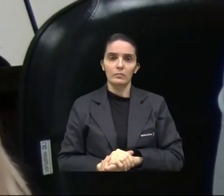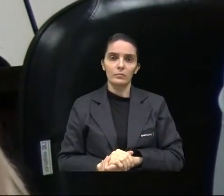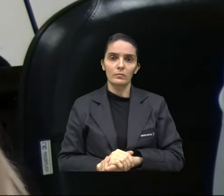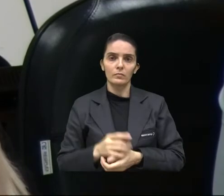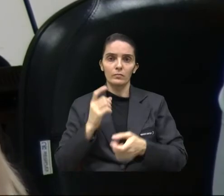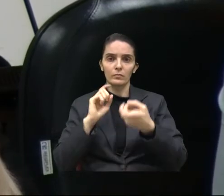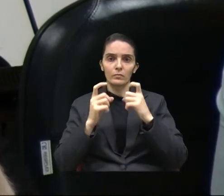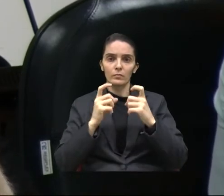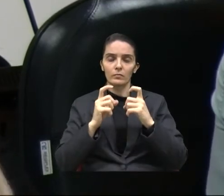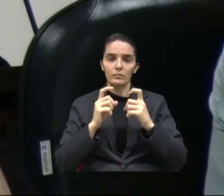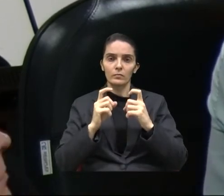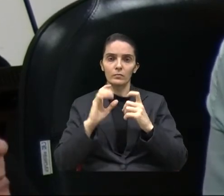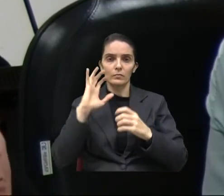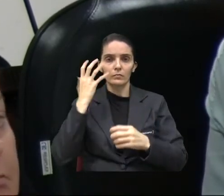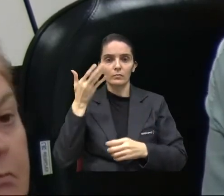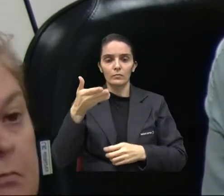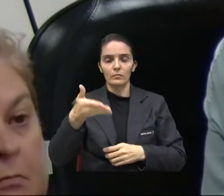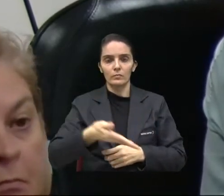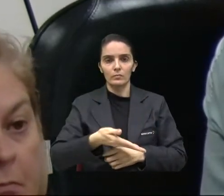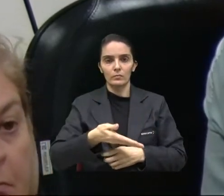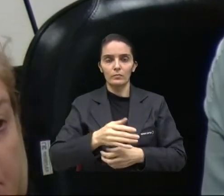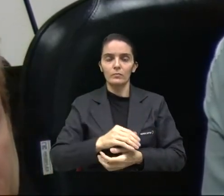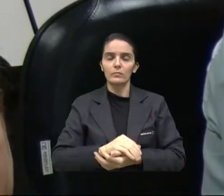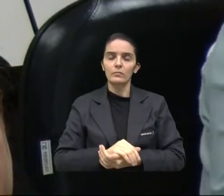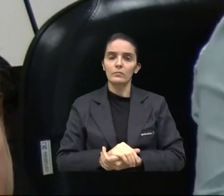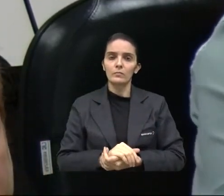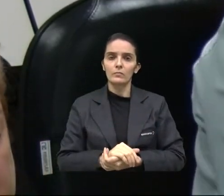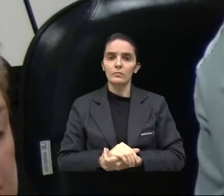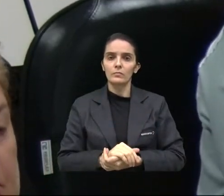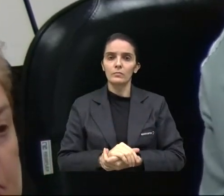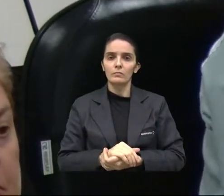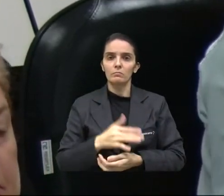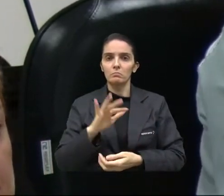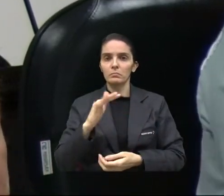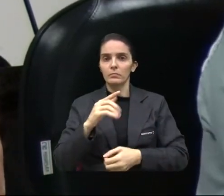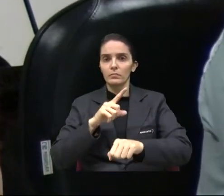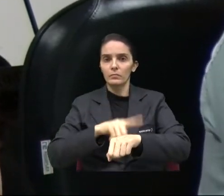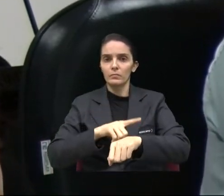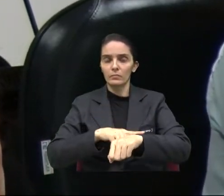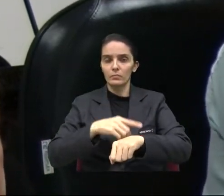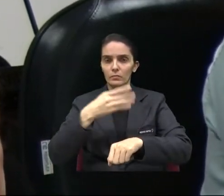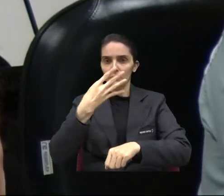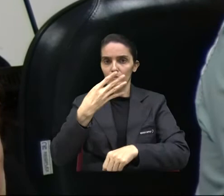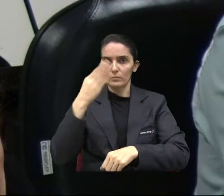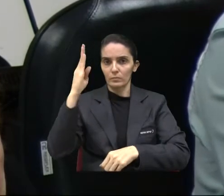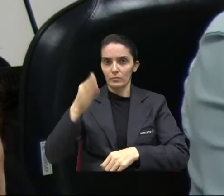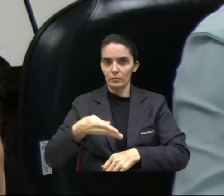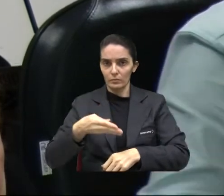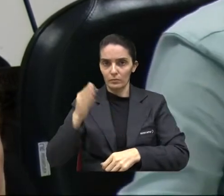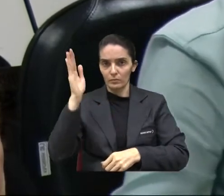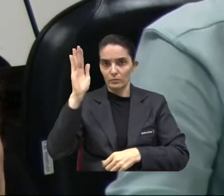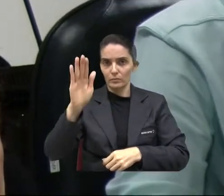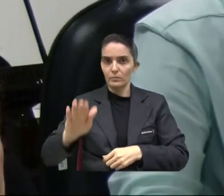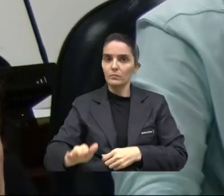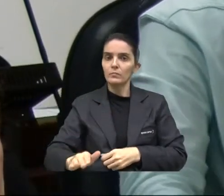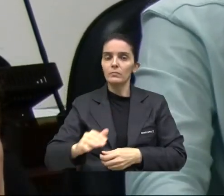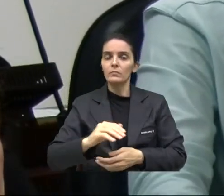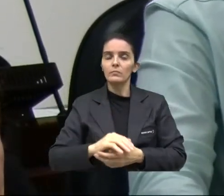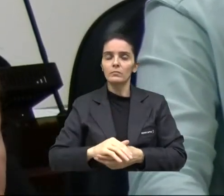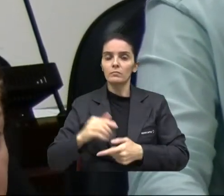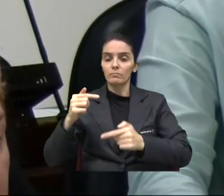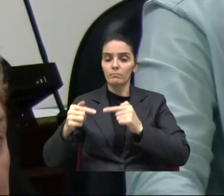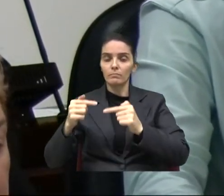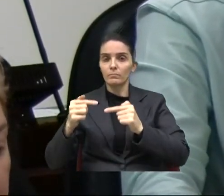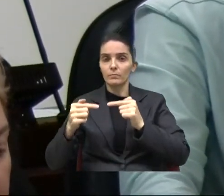reunião aconteceu agora há pouco, né, mais precisamente começou às 4h30 da tarde, para